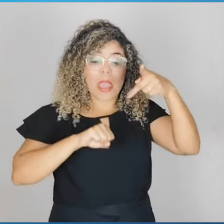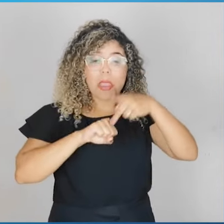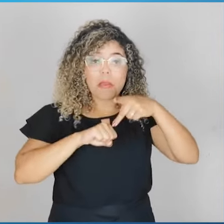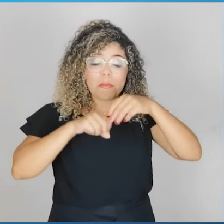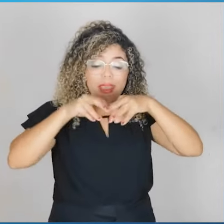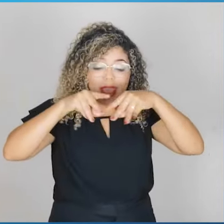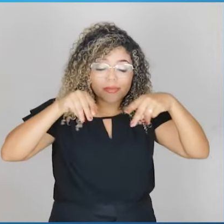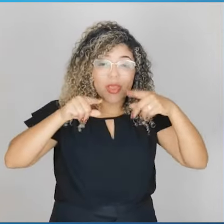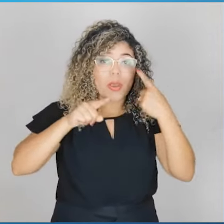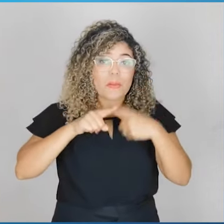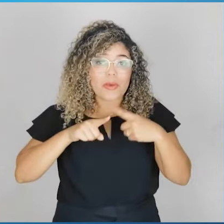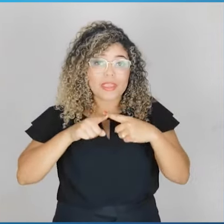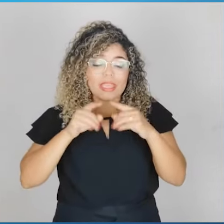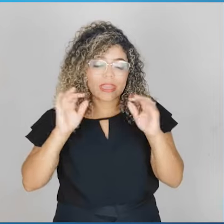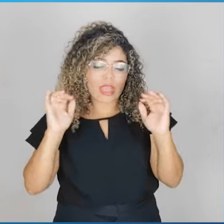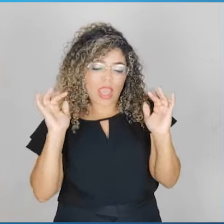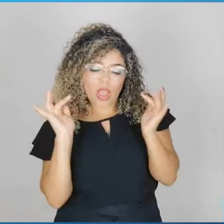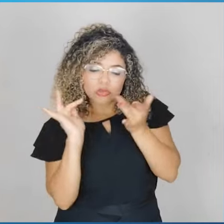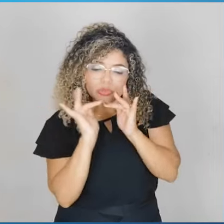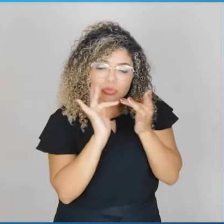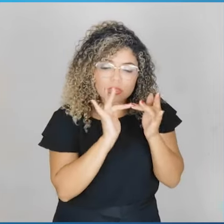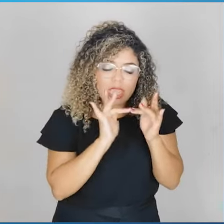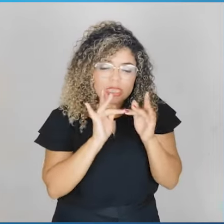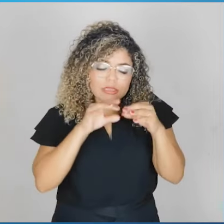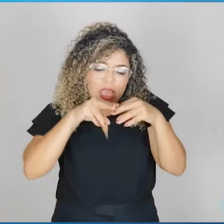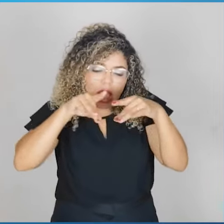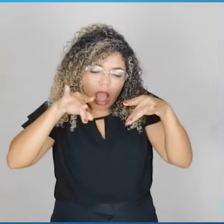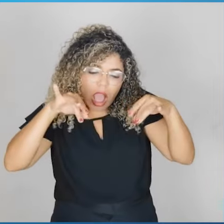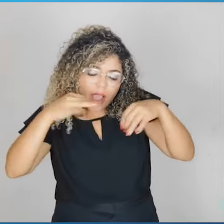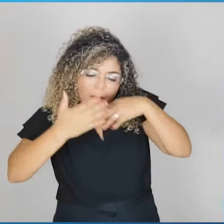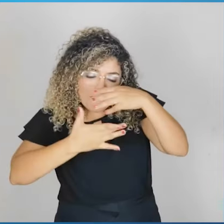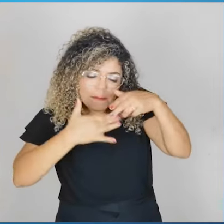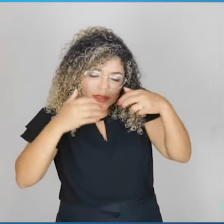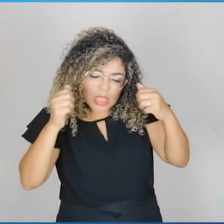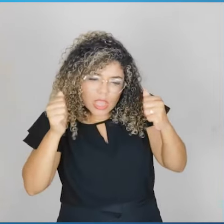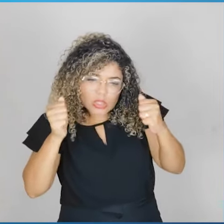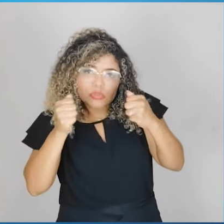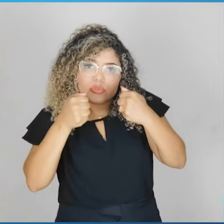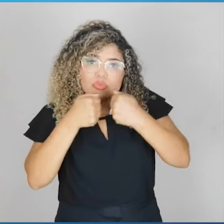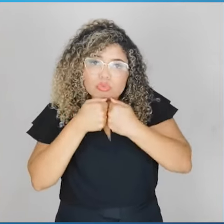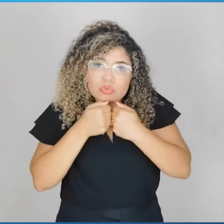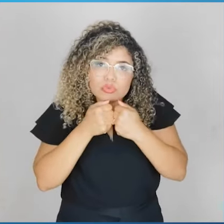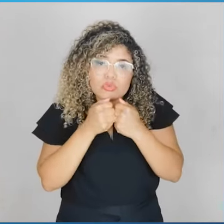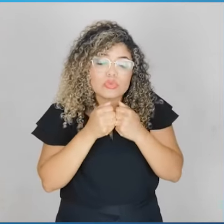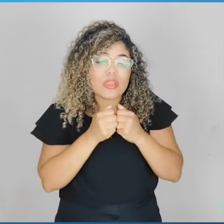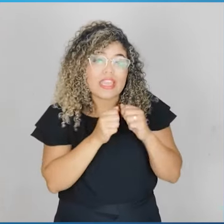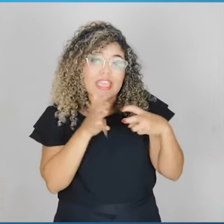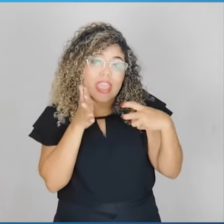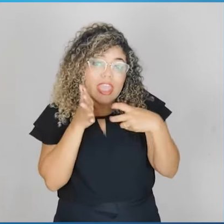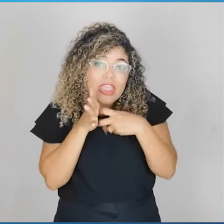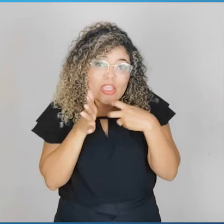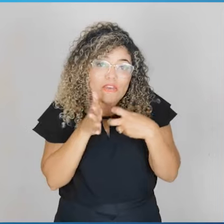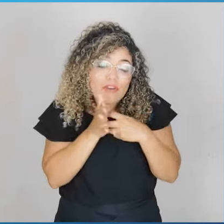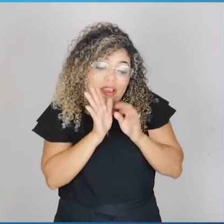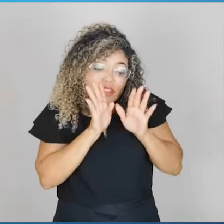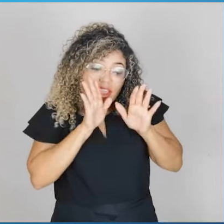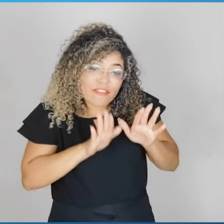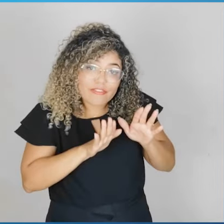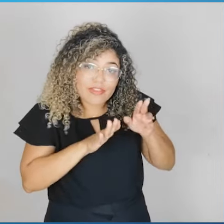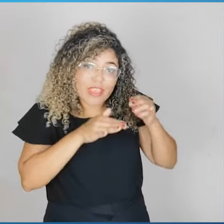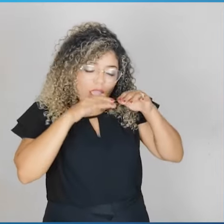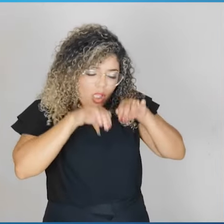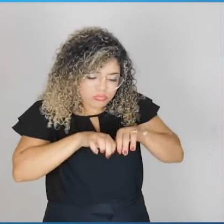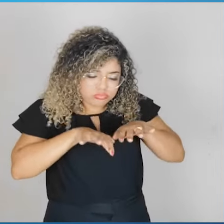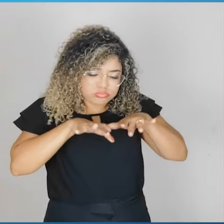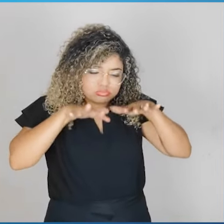no processo de união dos sedimentos sob uma determinada pressão, diagênese, que os fósseis, de certa forma, são soterrados,